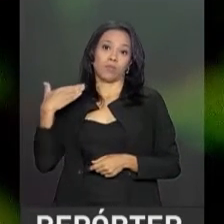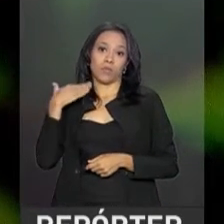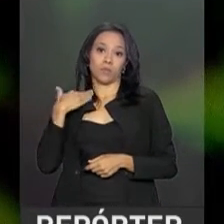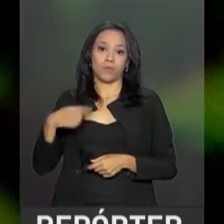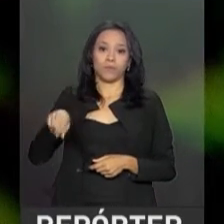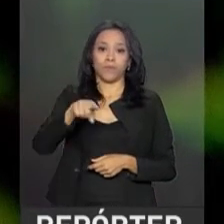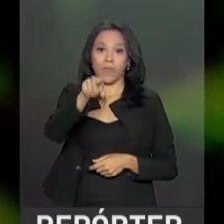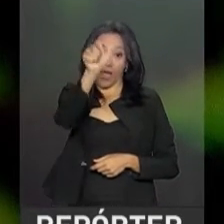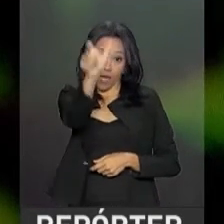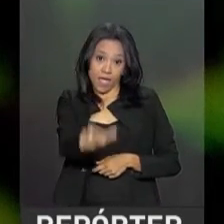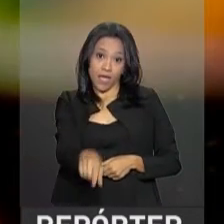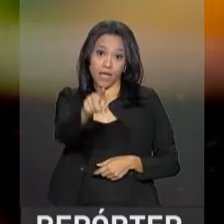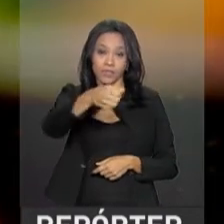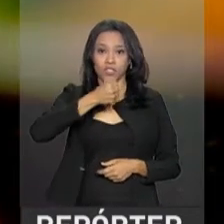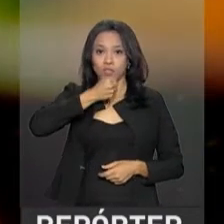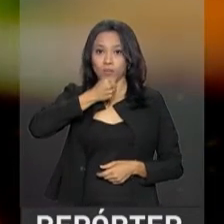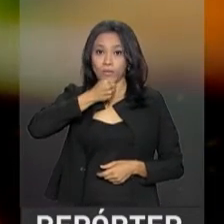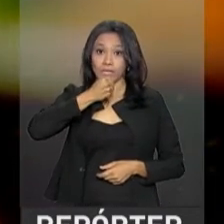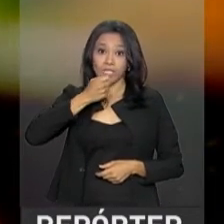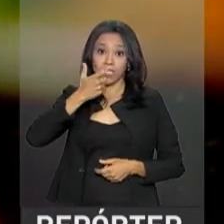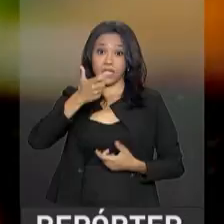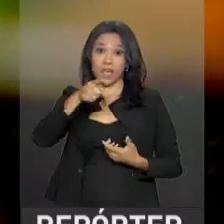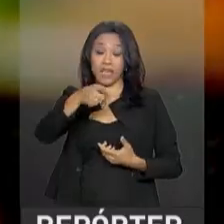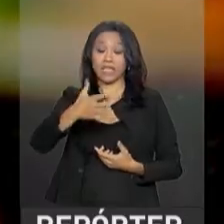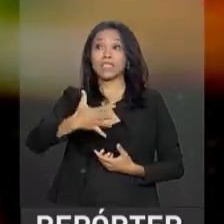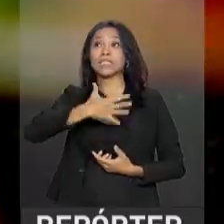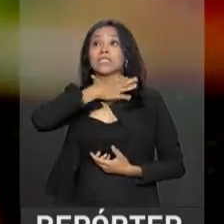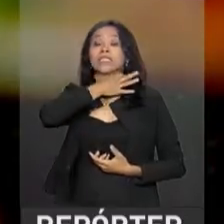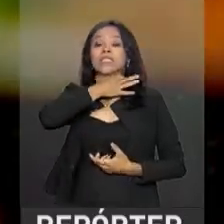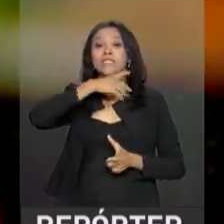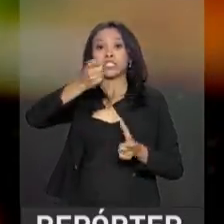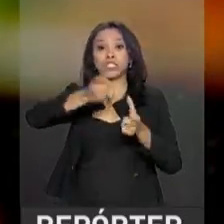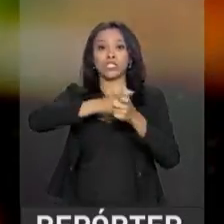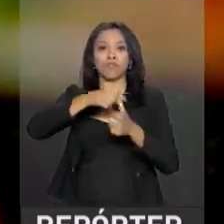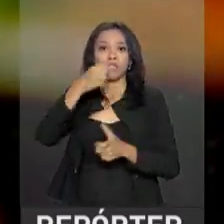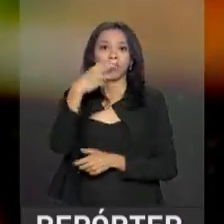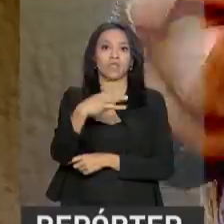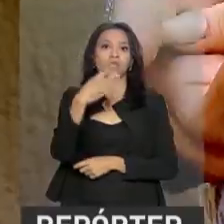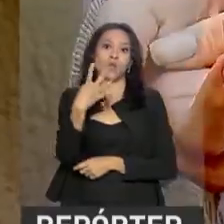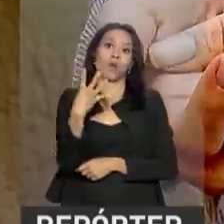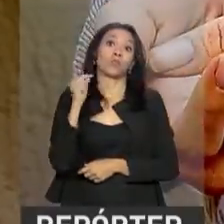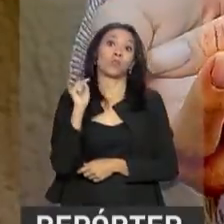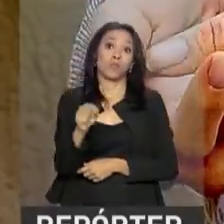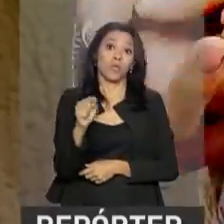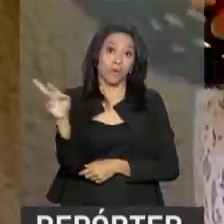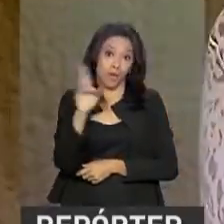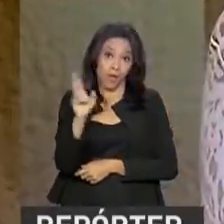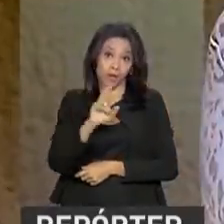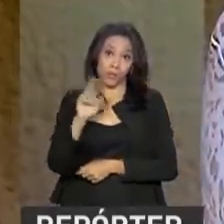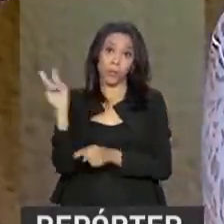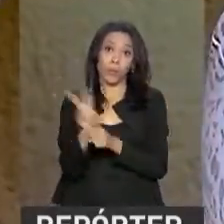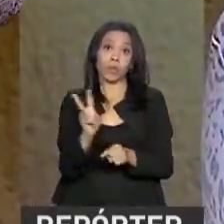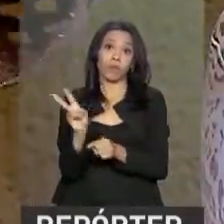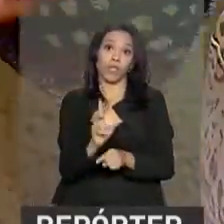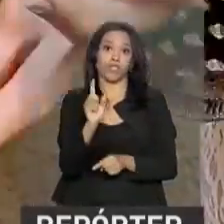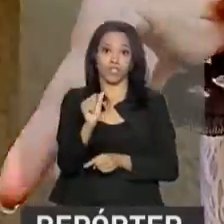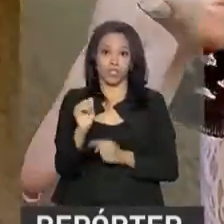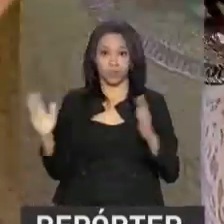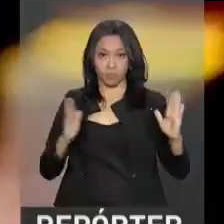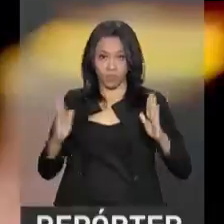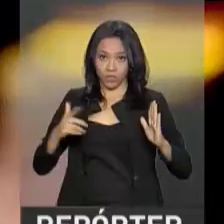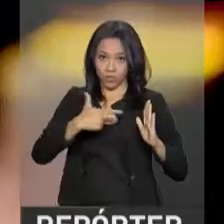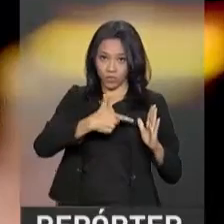que prefere não se identificar, contraiu uma dívida de R$ 34 mil reais com empréstimos consignados em